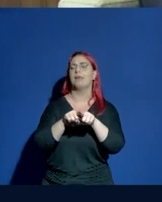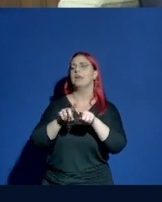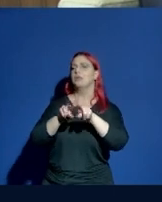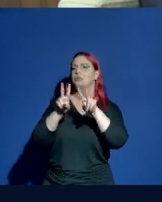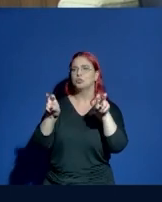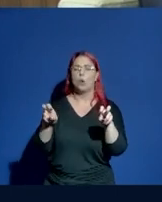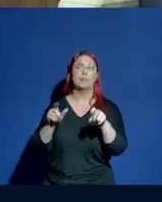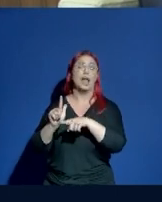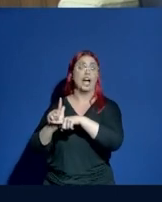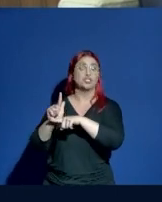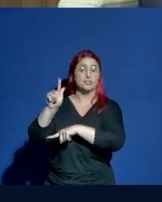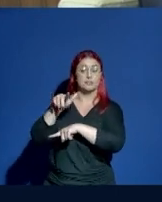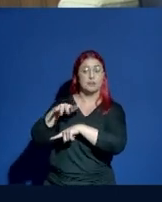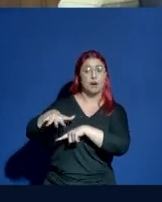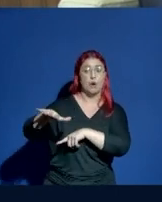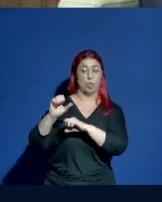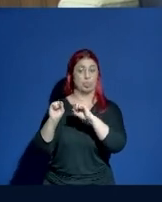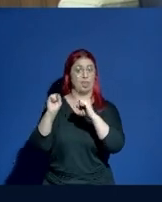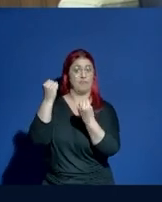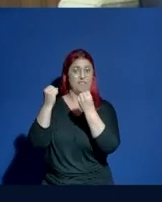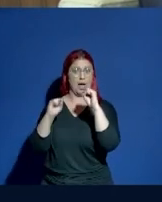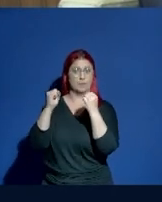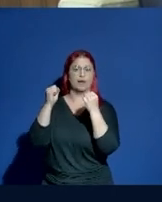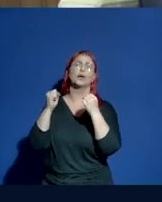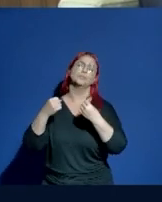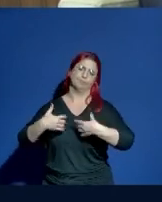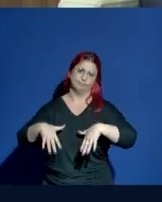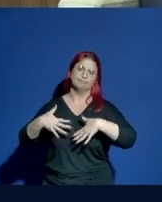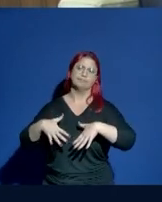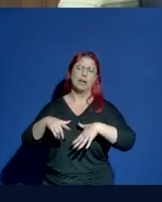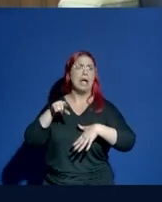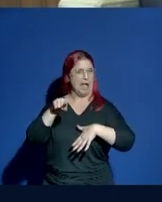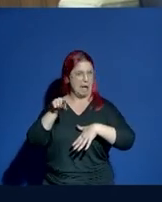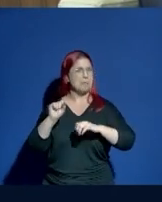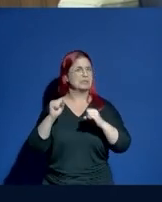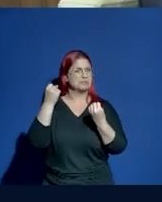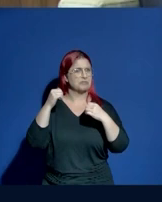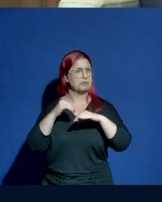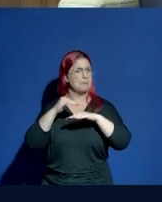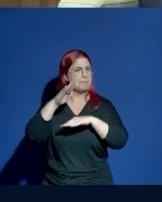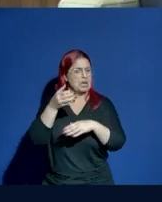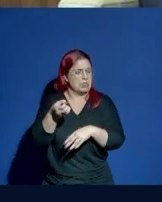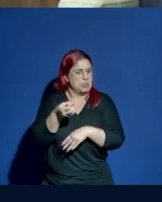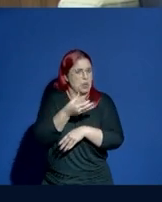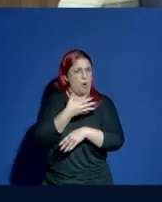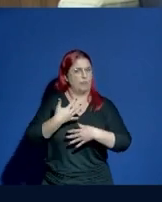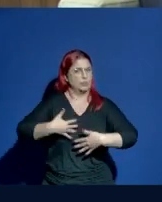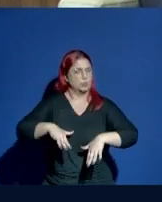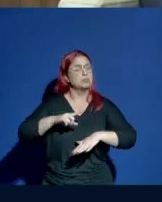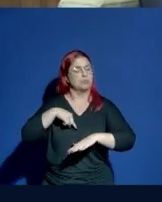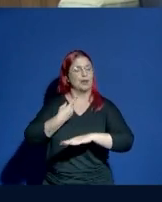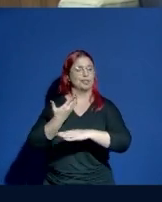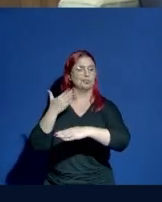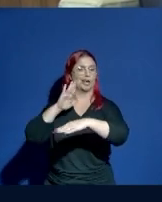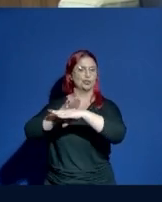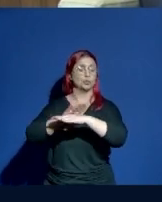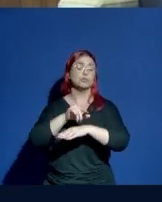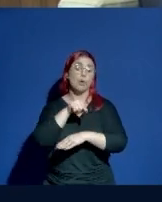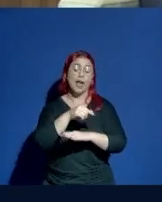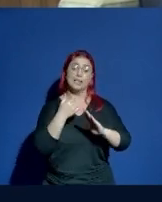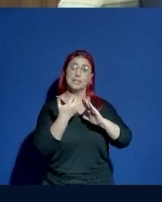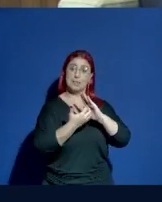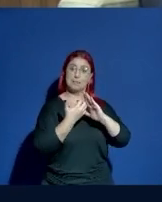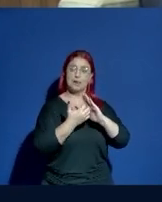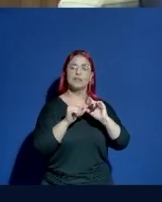e gestão da fábrica é uma das fábricas mais modernas deles onde nós contribuímos então a foca em